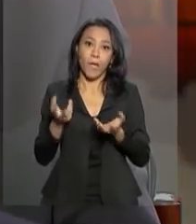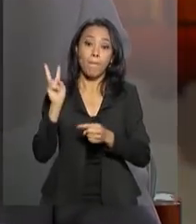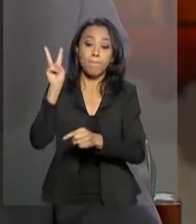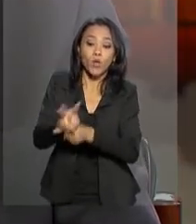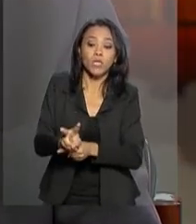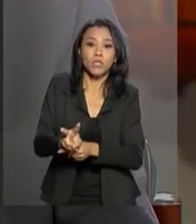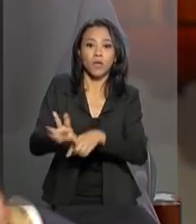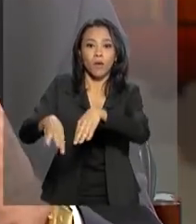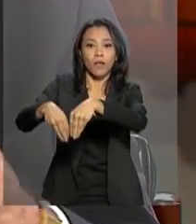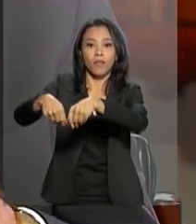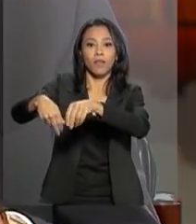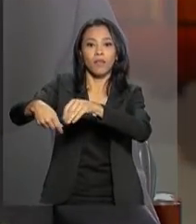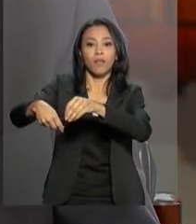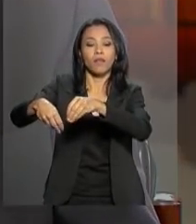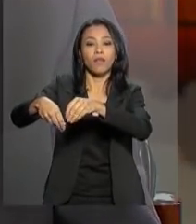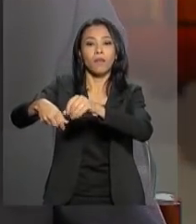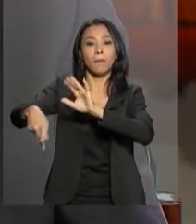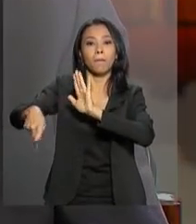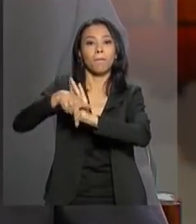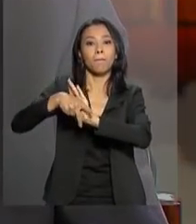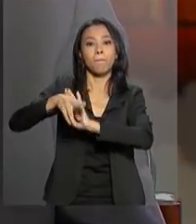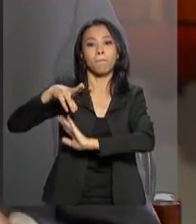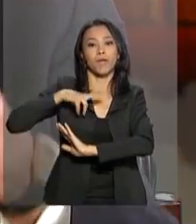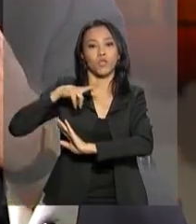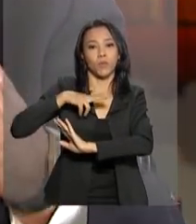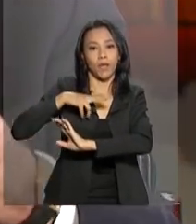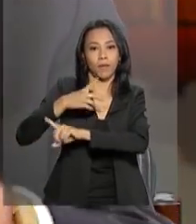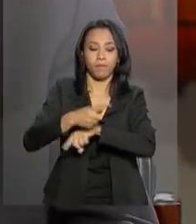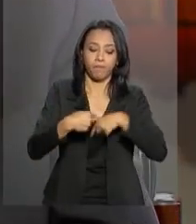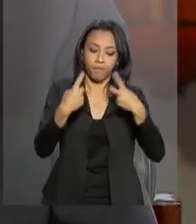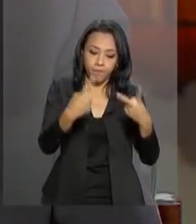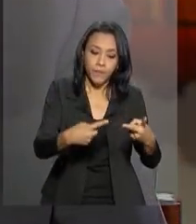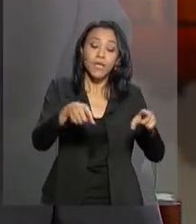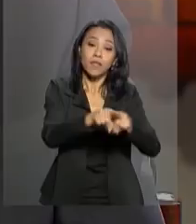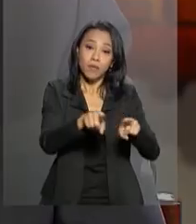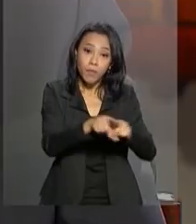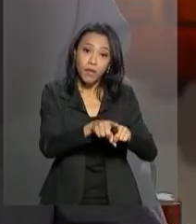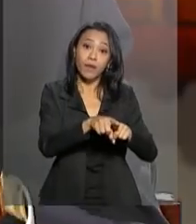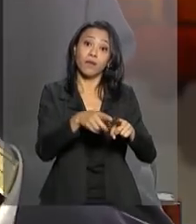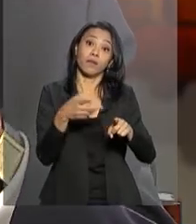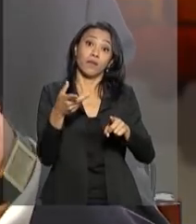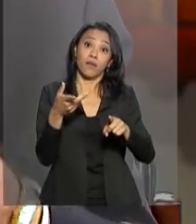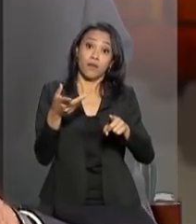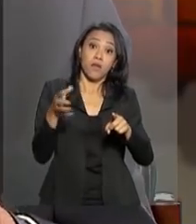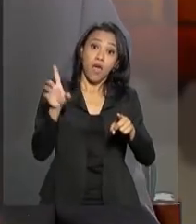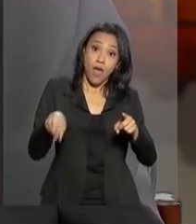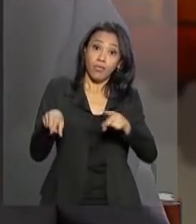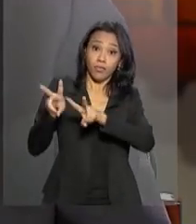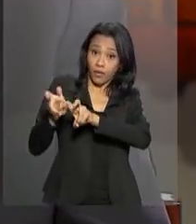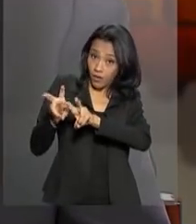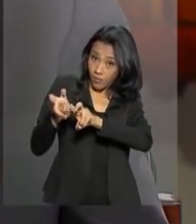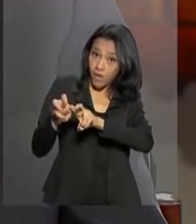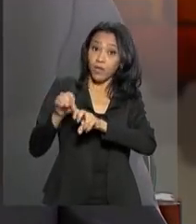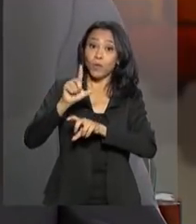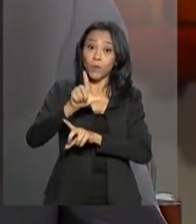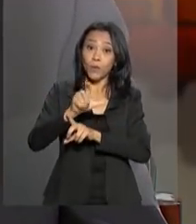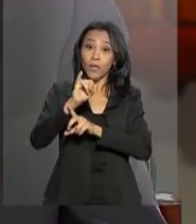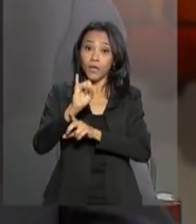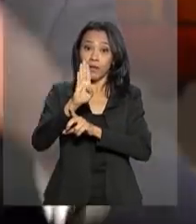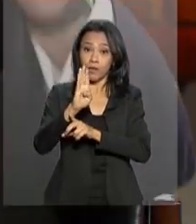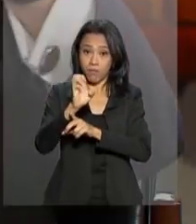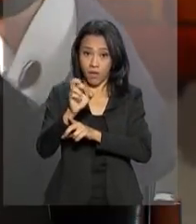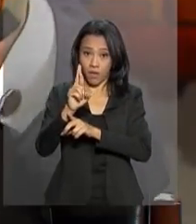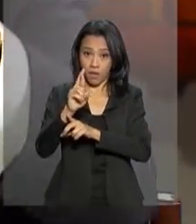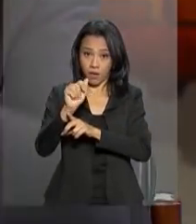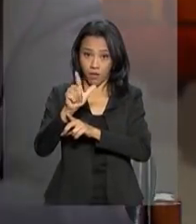proteção à propriedade particular, privada, prestigiamento da iniciativa privada. São temas do liberalismo. Agora você pega